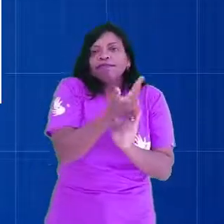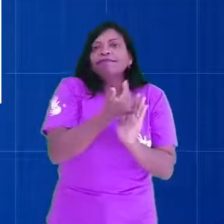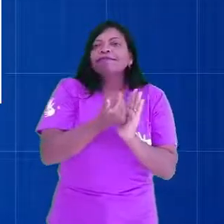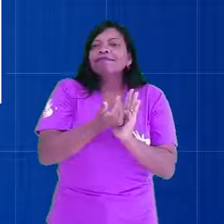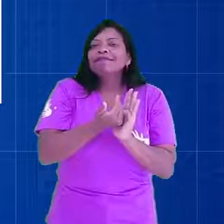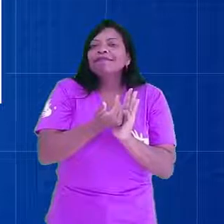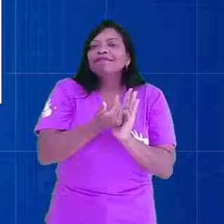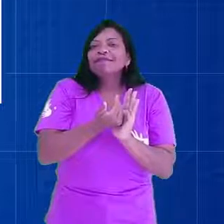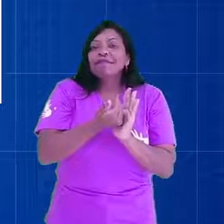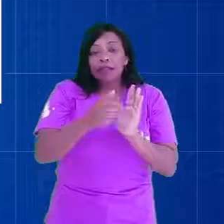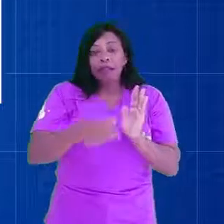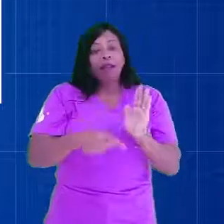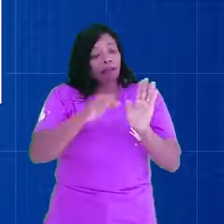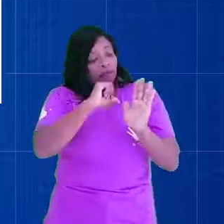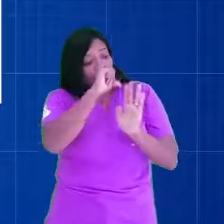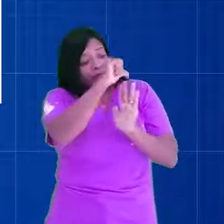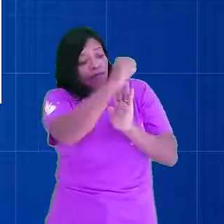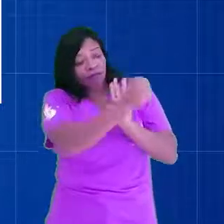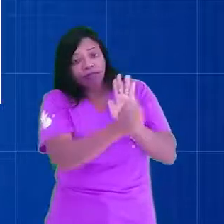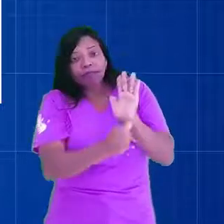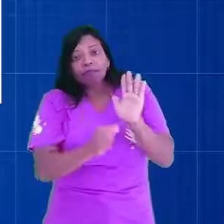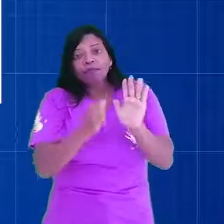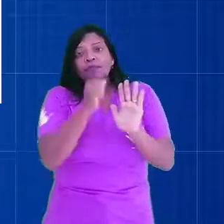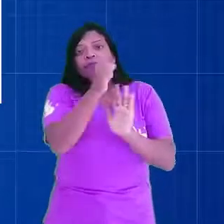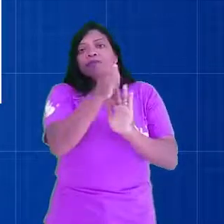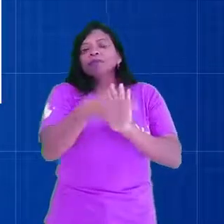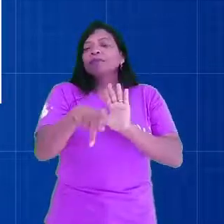o contorno da sombra com o lápis.